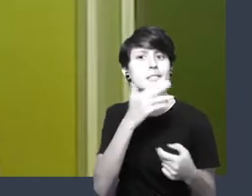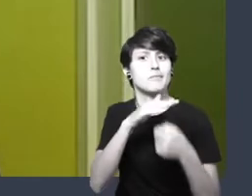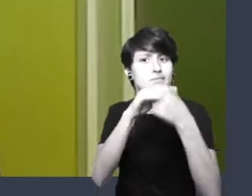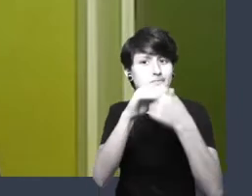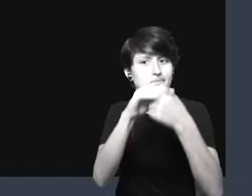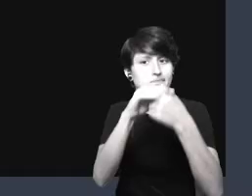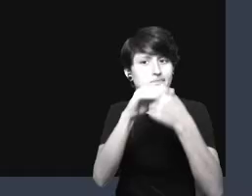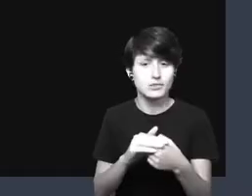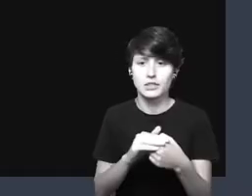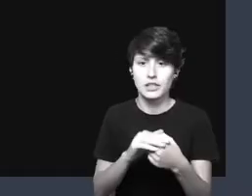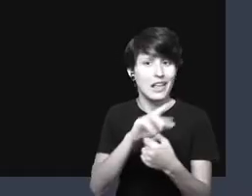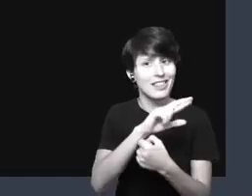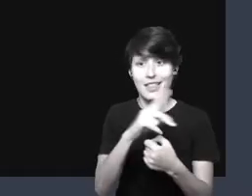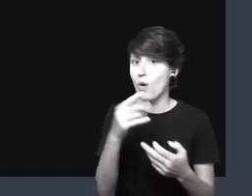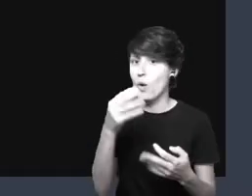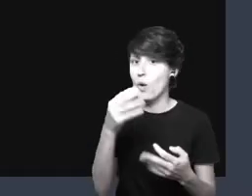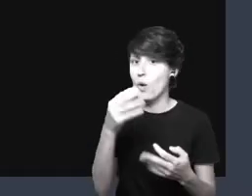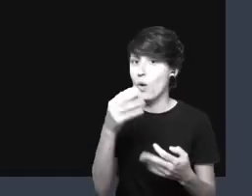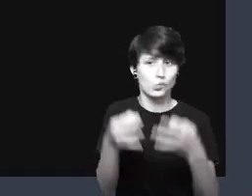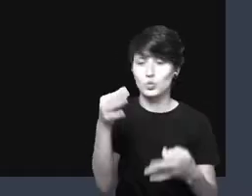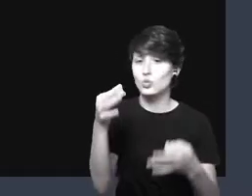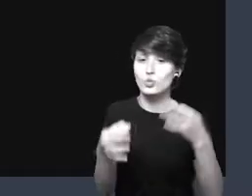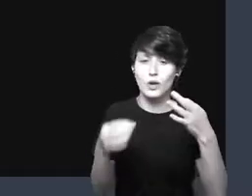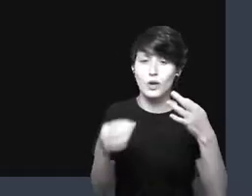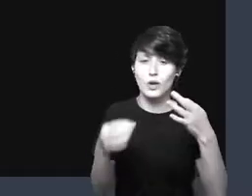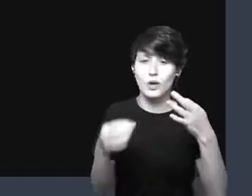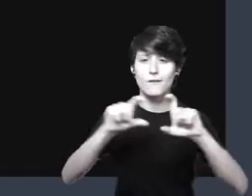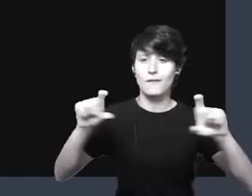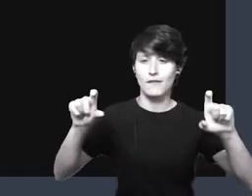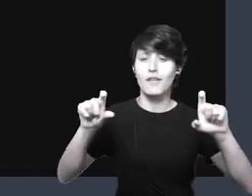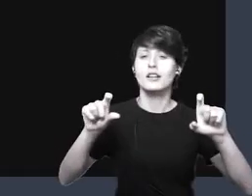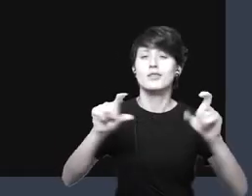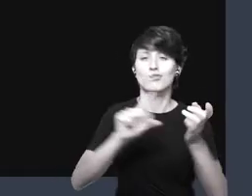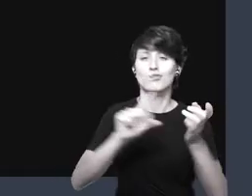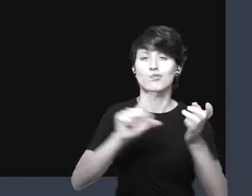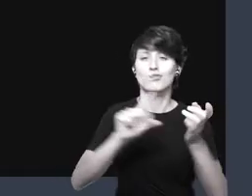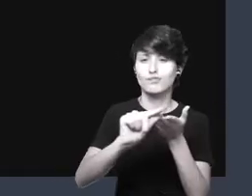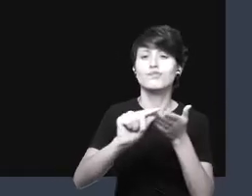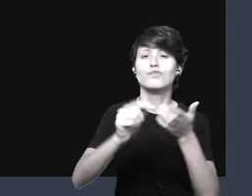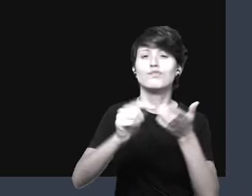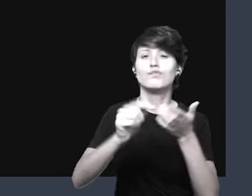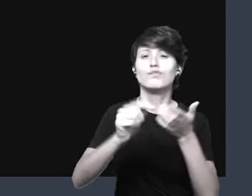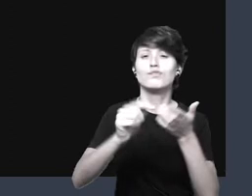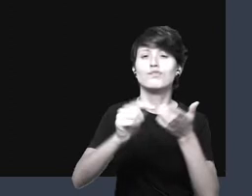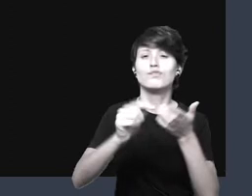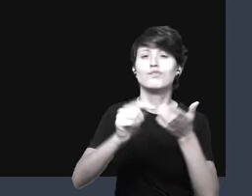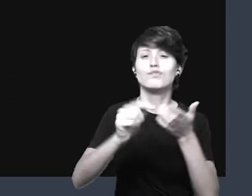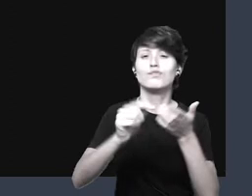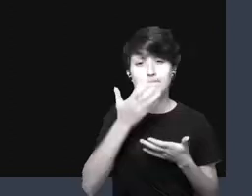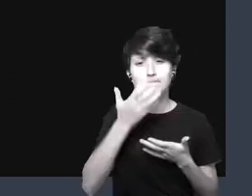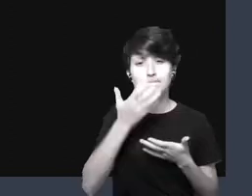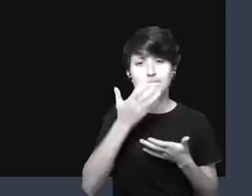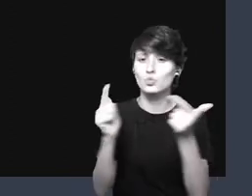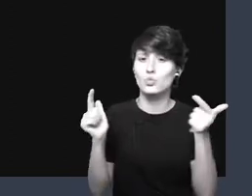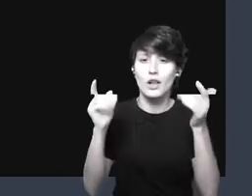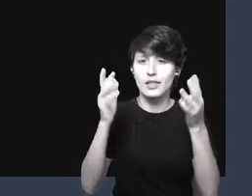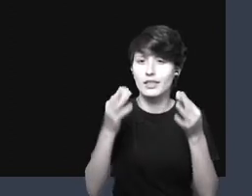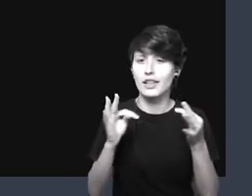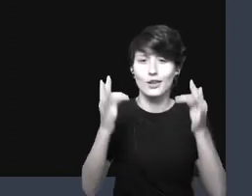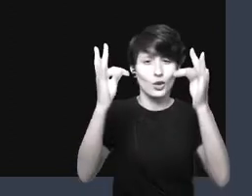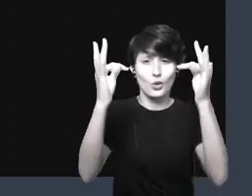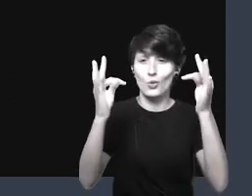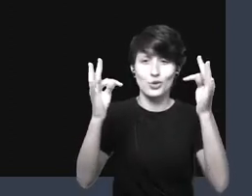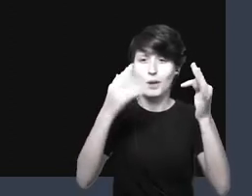não é justa. E tem uma frase de um artigo em que resume bem isso, que fala que não existe tecnologia neutra,